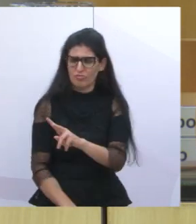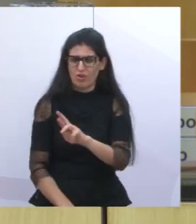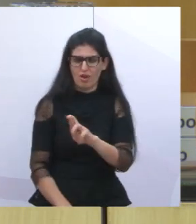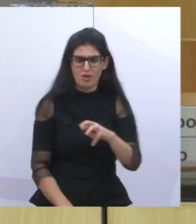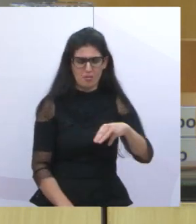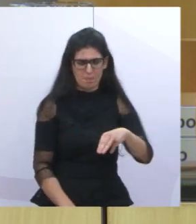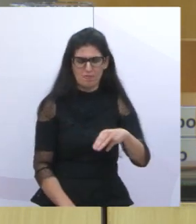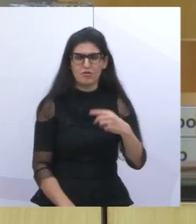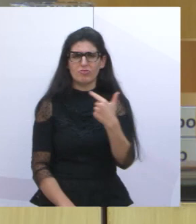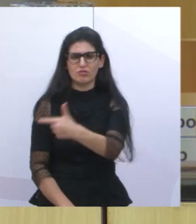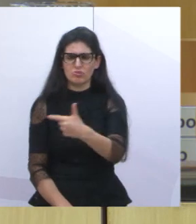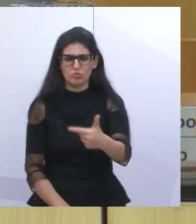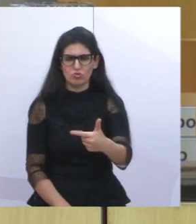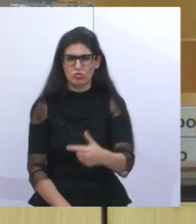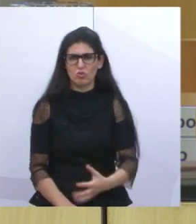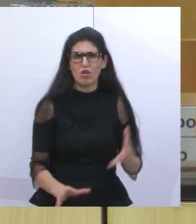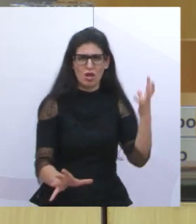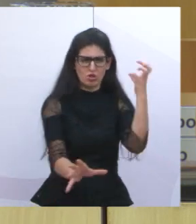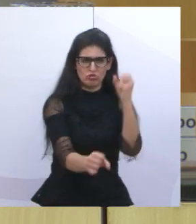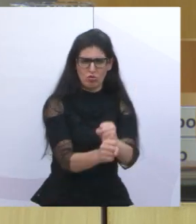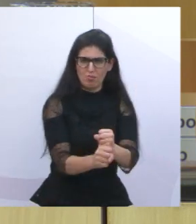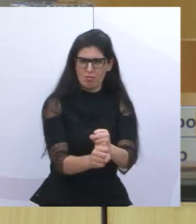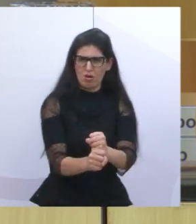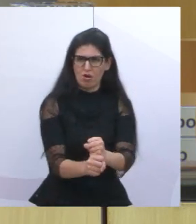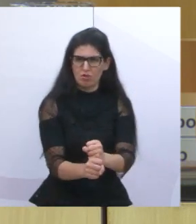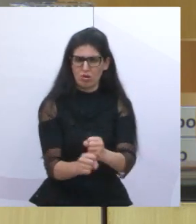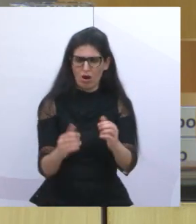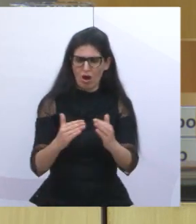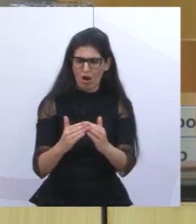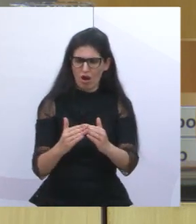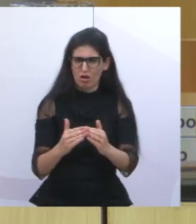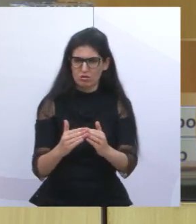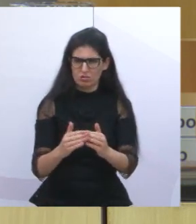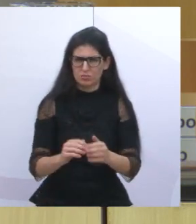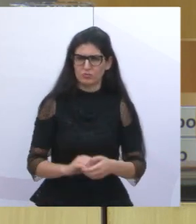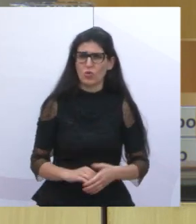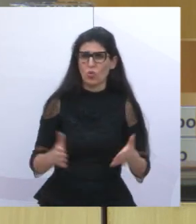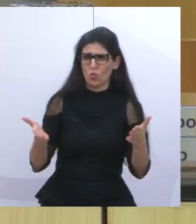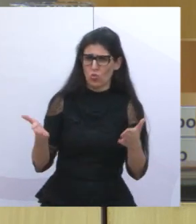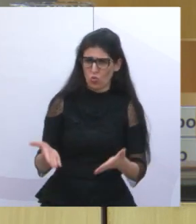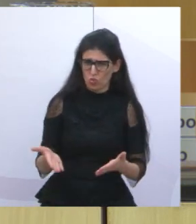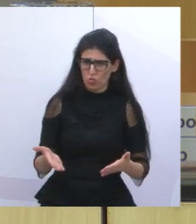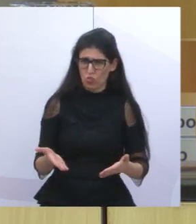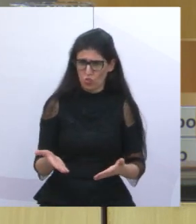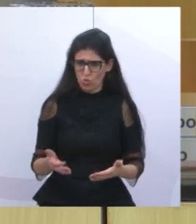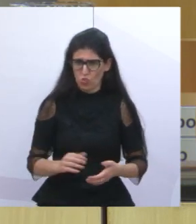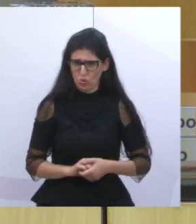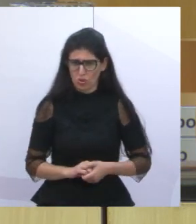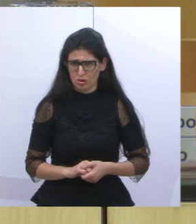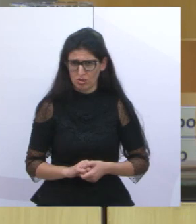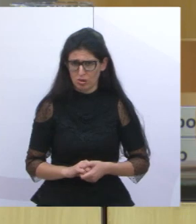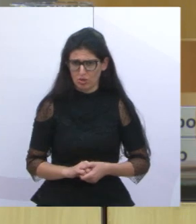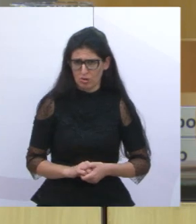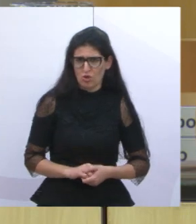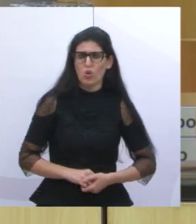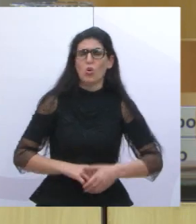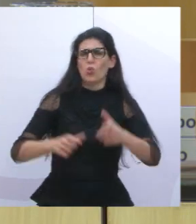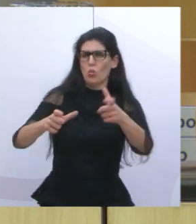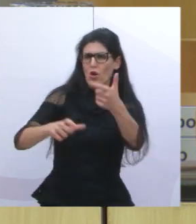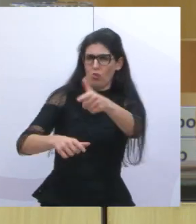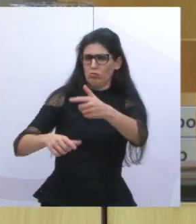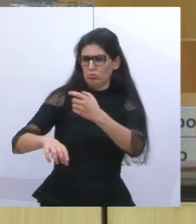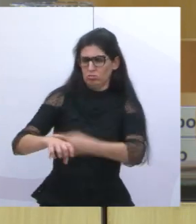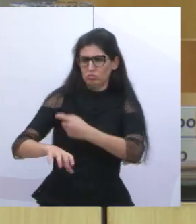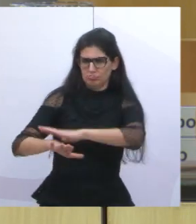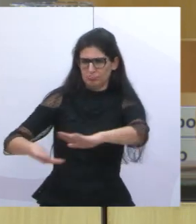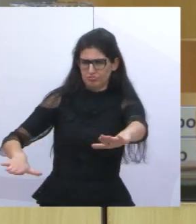22 VRM, é somado com a casa toda. Hoje é difícil. Claro, estou falando desses lugares asfaltados,